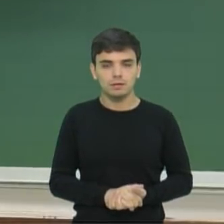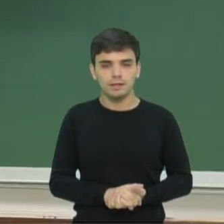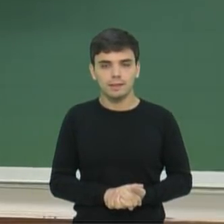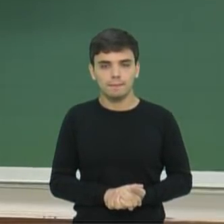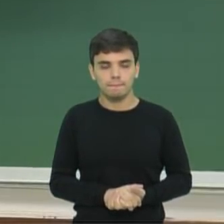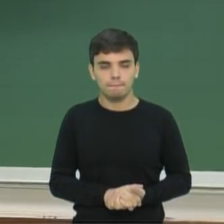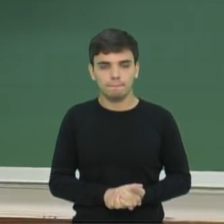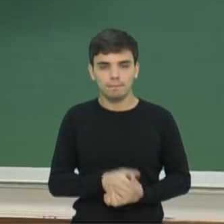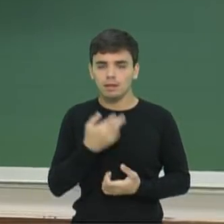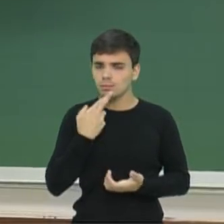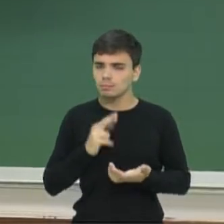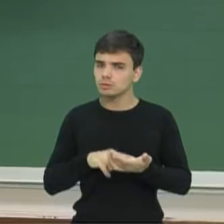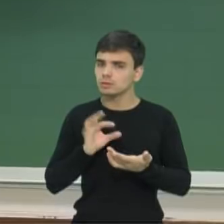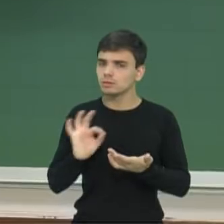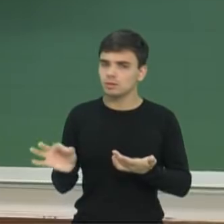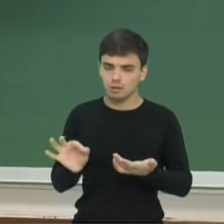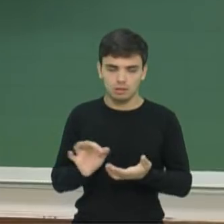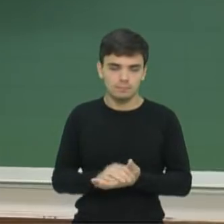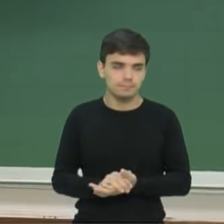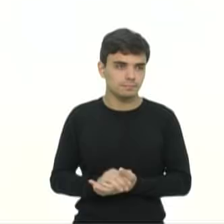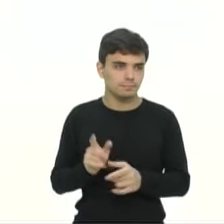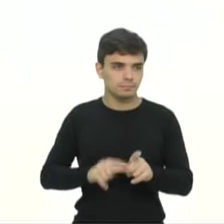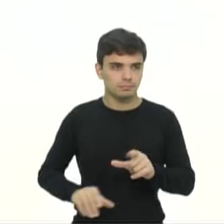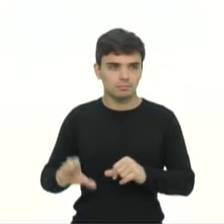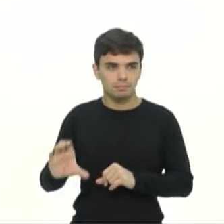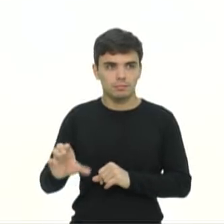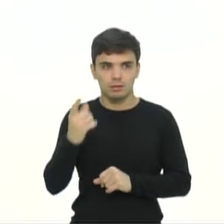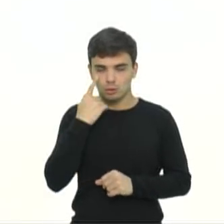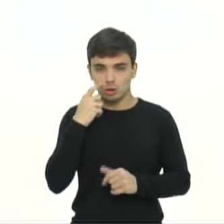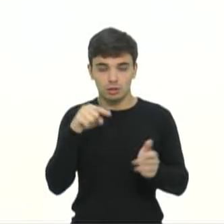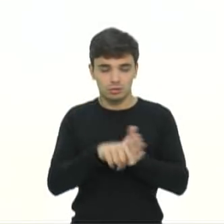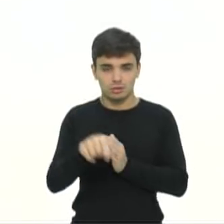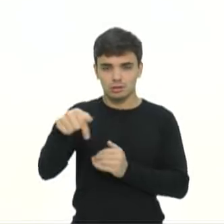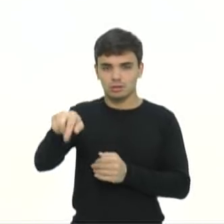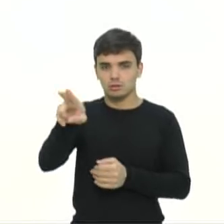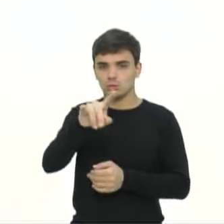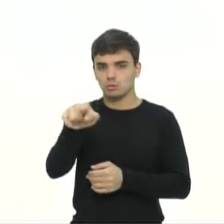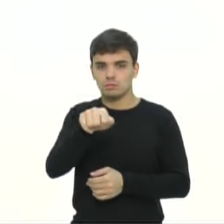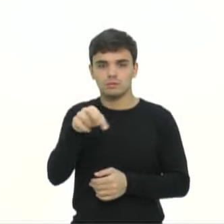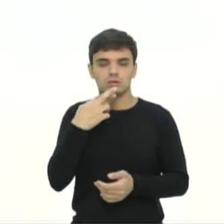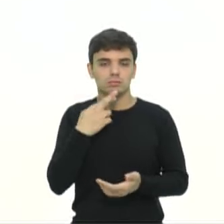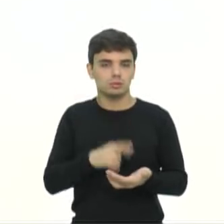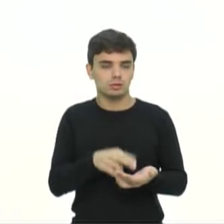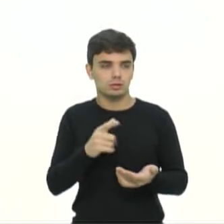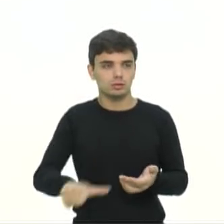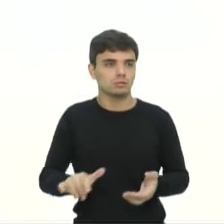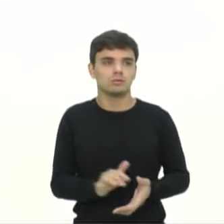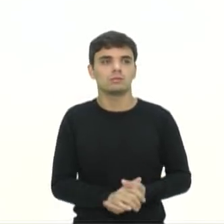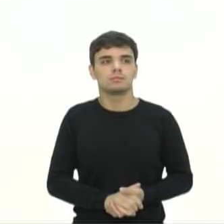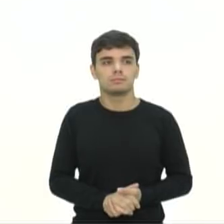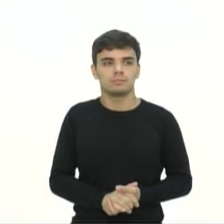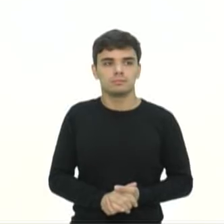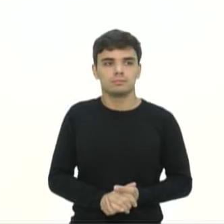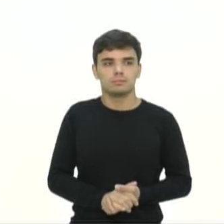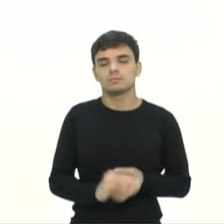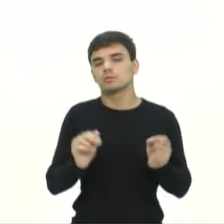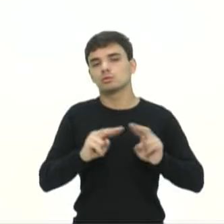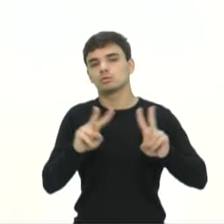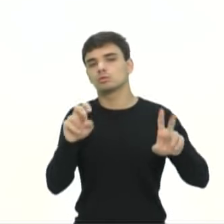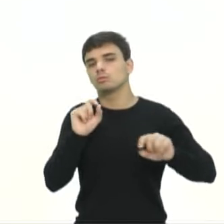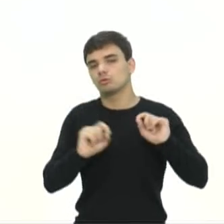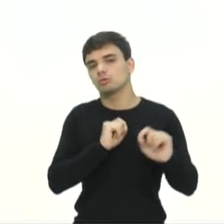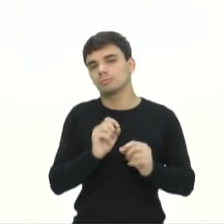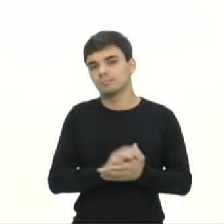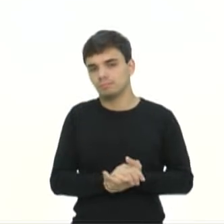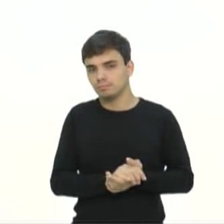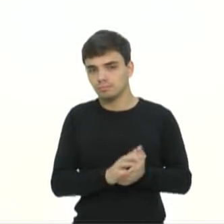resposta bem tranquila, né? Letra C. Mais um quiz lá então, também marca a alternativa correta que fala o quê? Foi